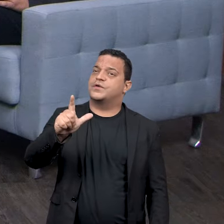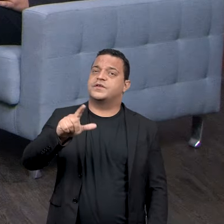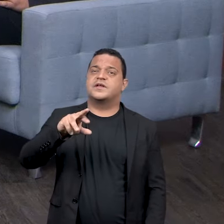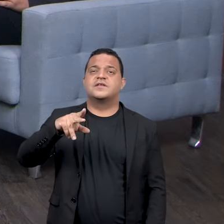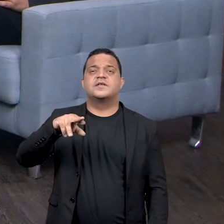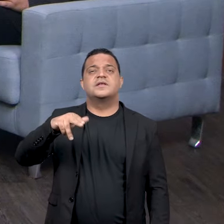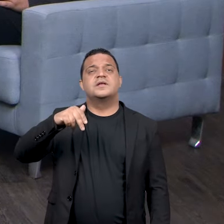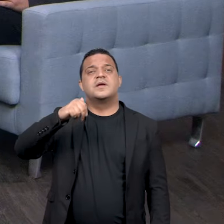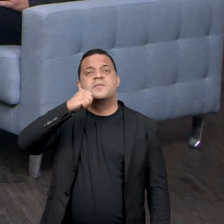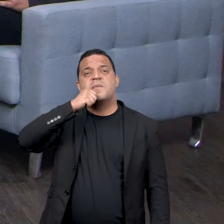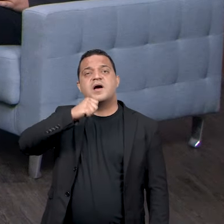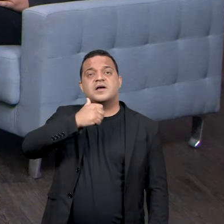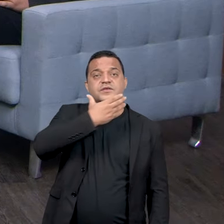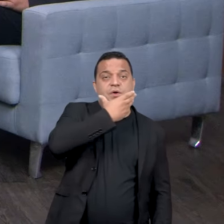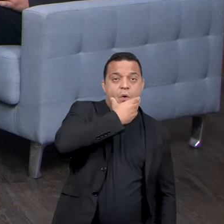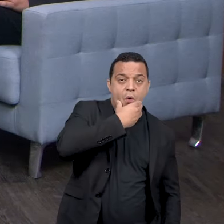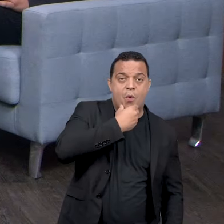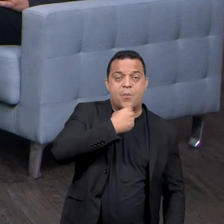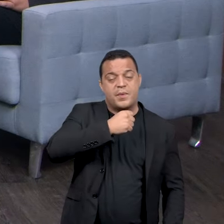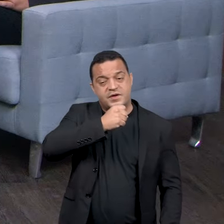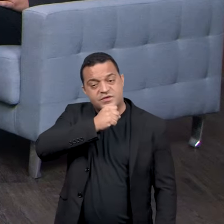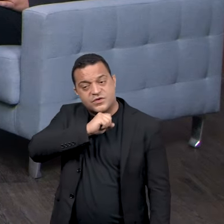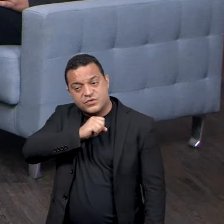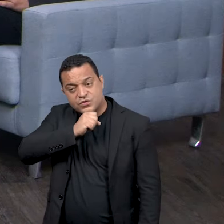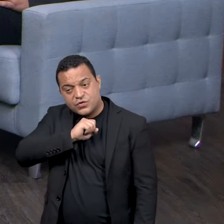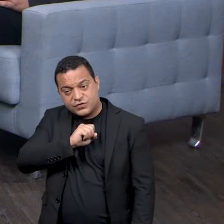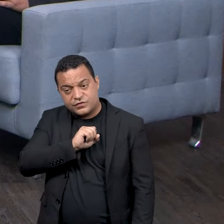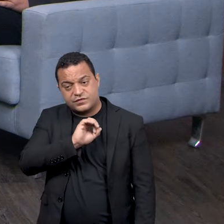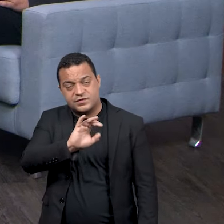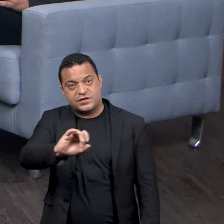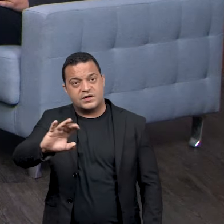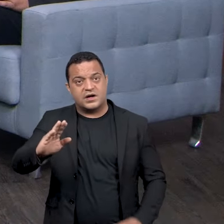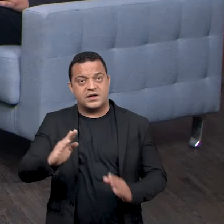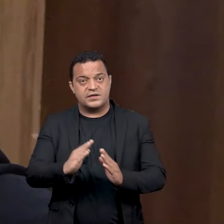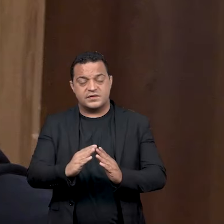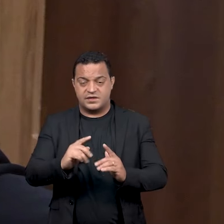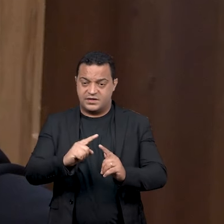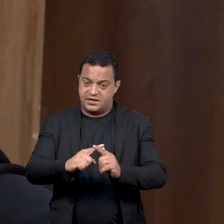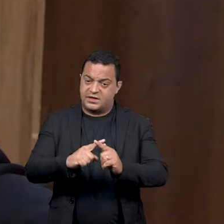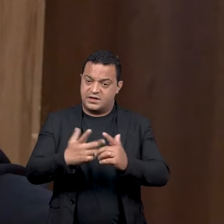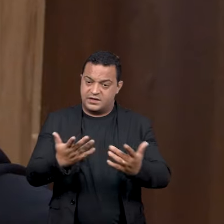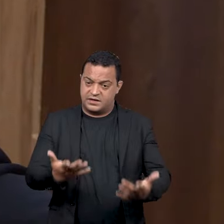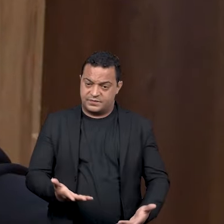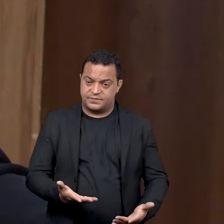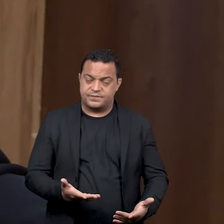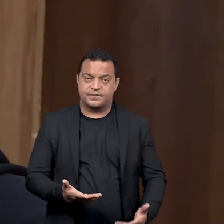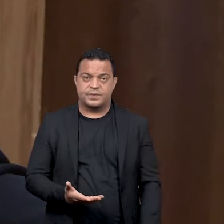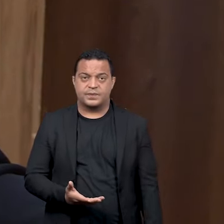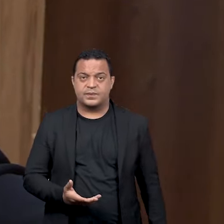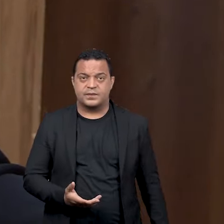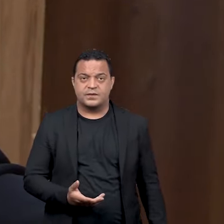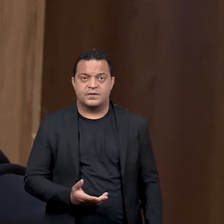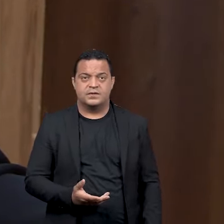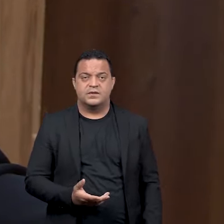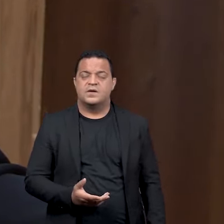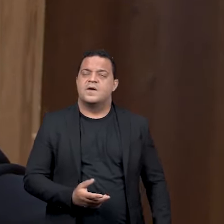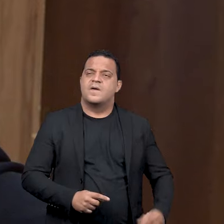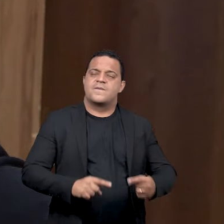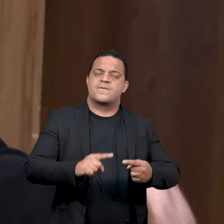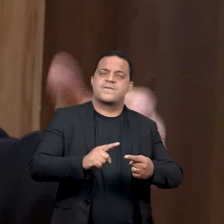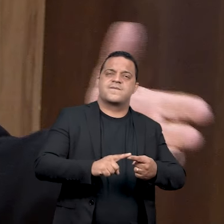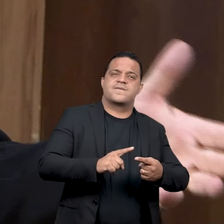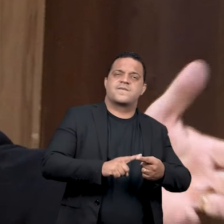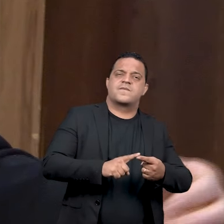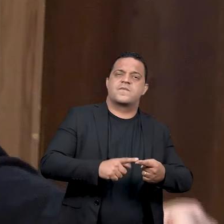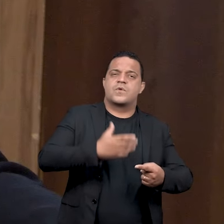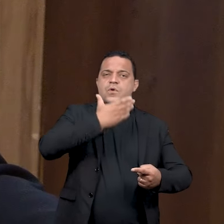outras irmãs e de outros irmãos idosos, mais sábios que nós temos na igreja. Certamente. O irmão Hélio, esposo da irmã Sônia, a